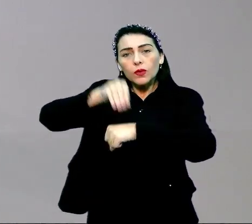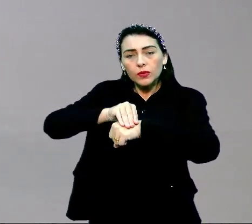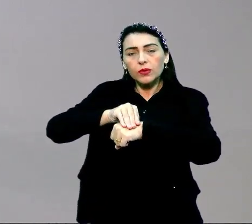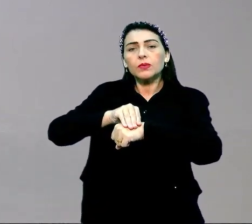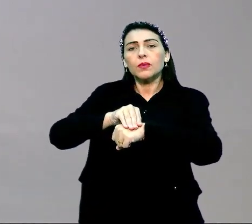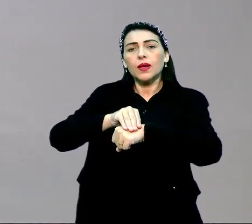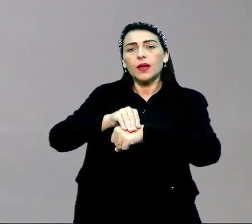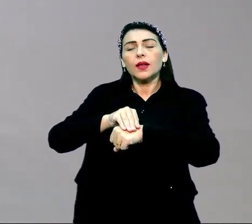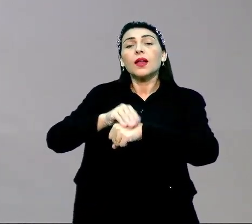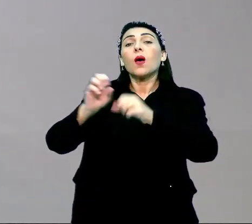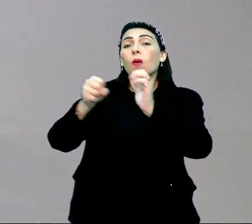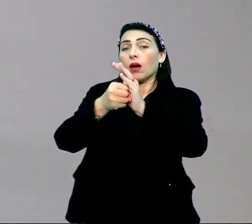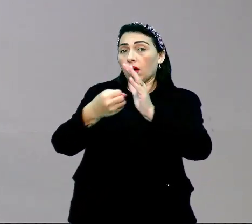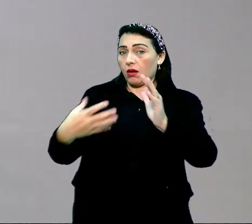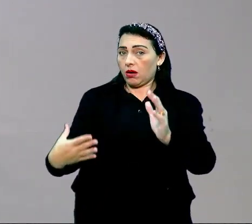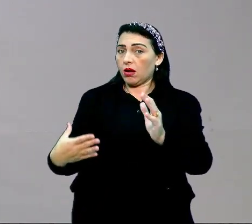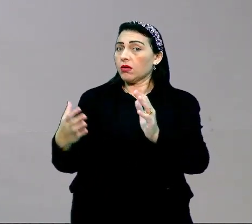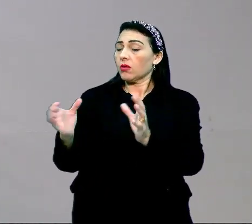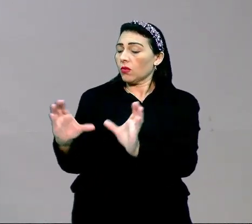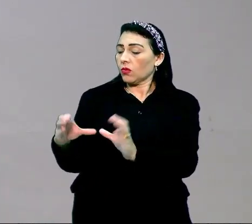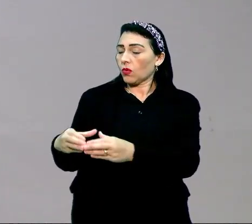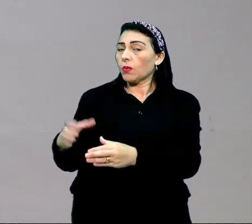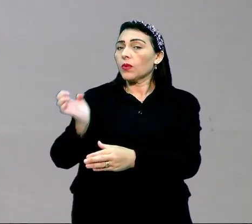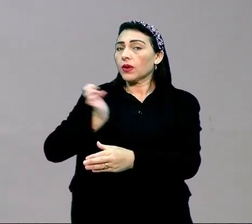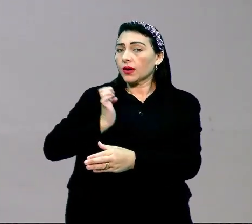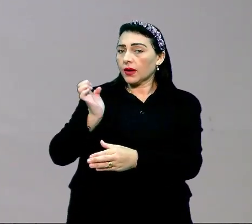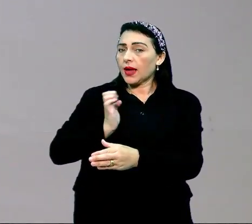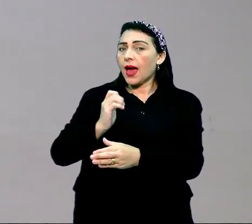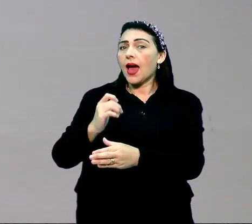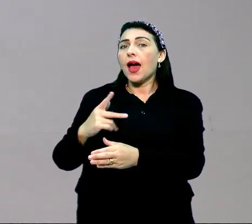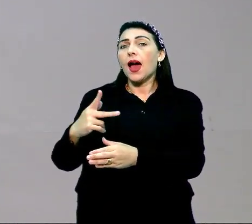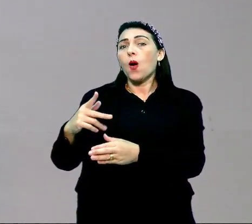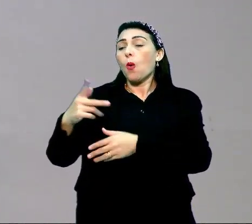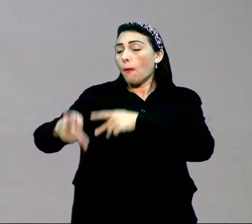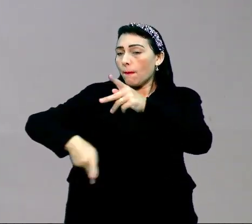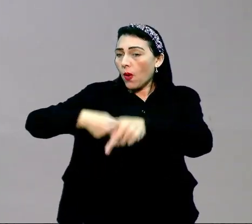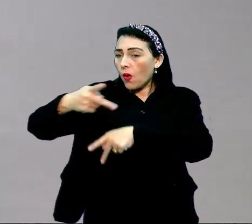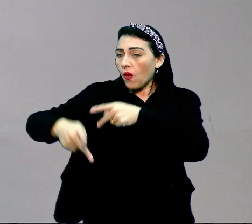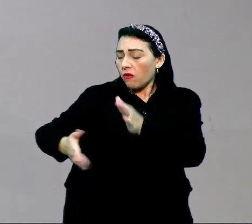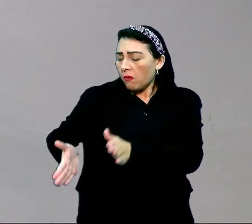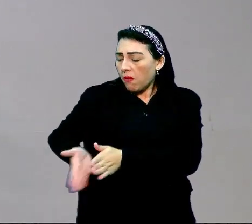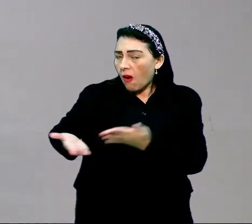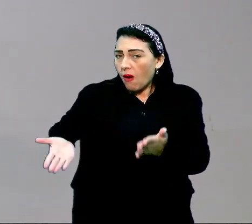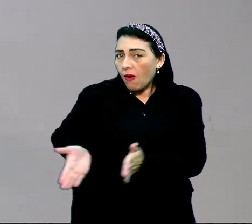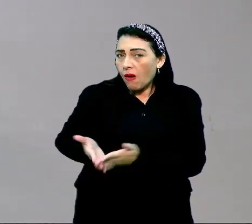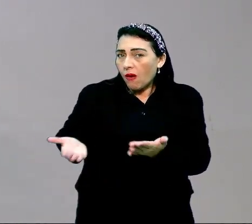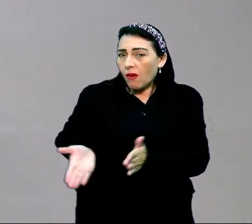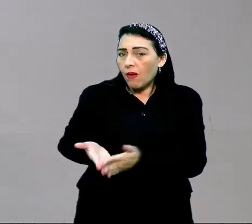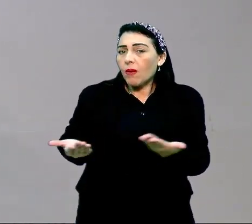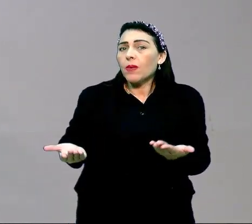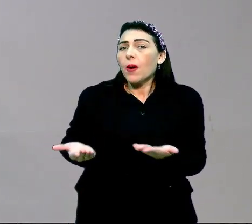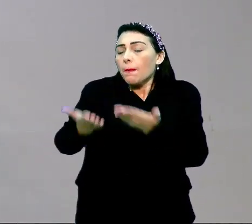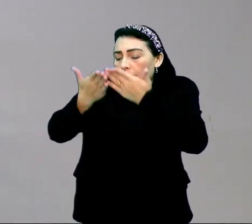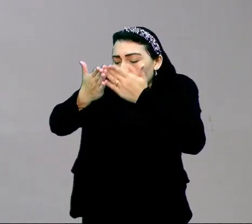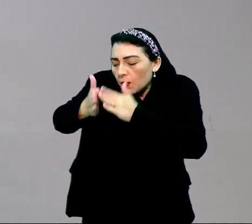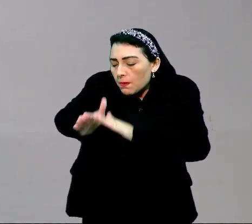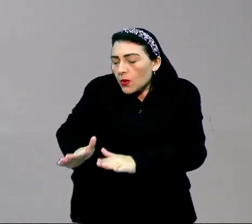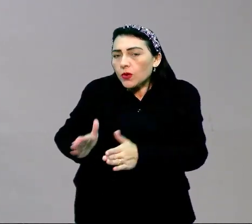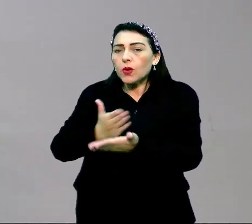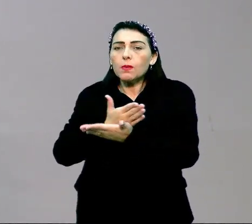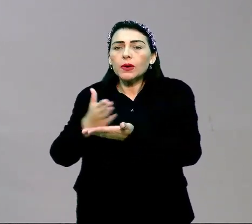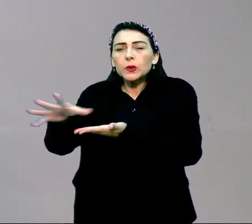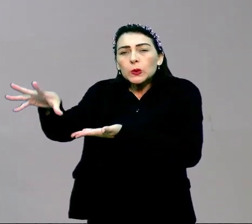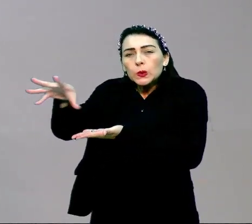era um caráter aristocrático. E aí, a plebe, o povo, o povão, os mais pobres, eles